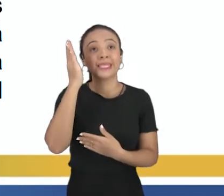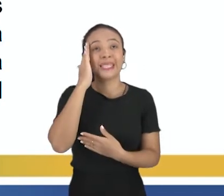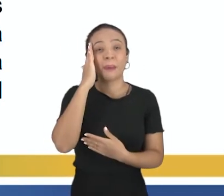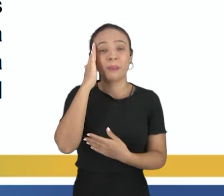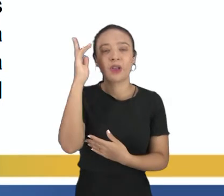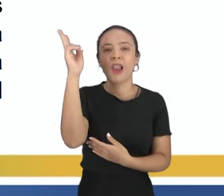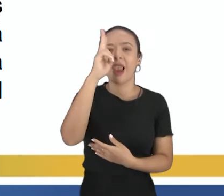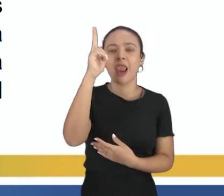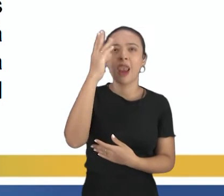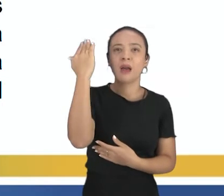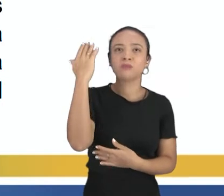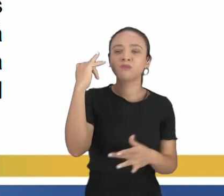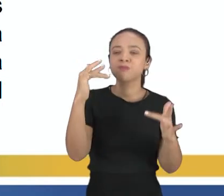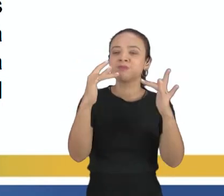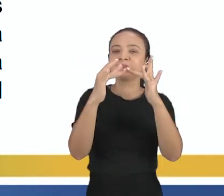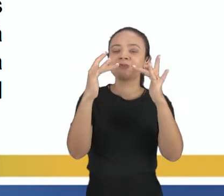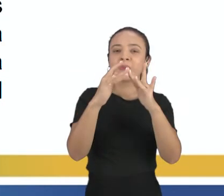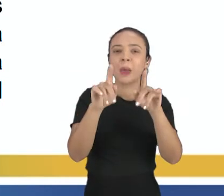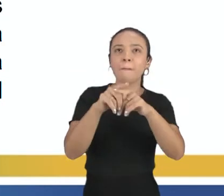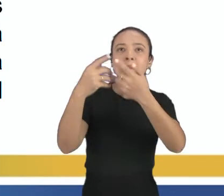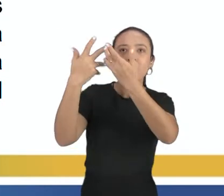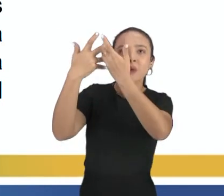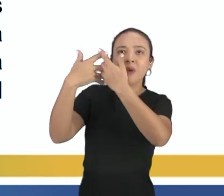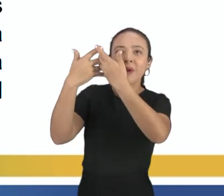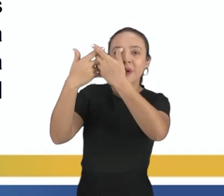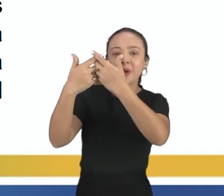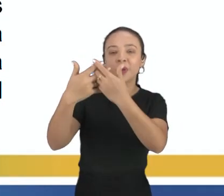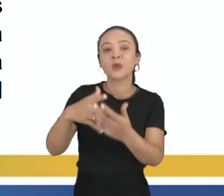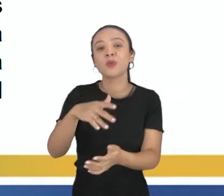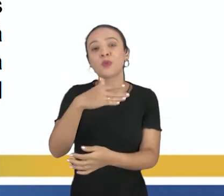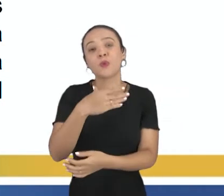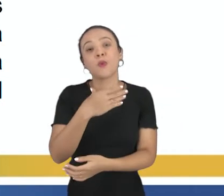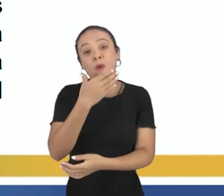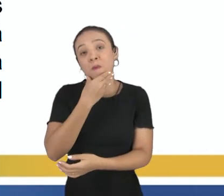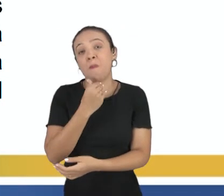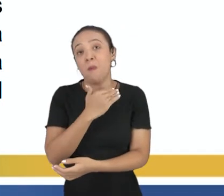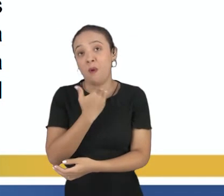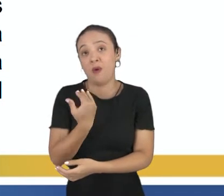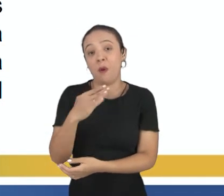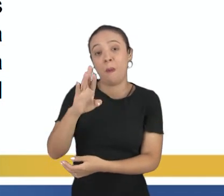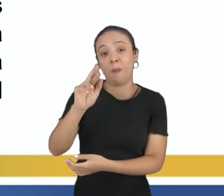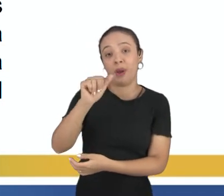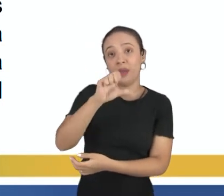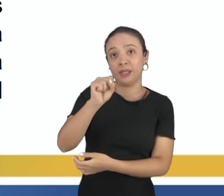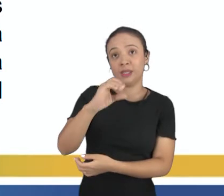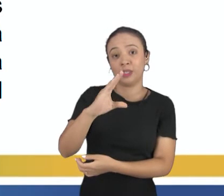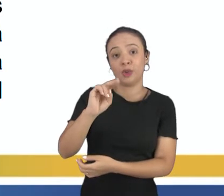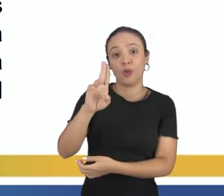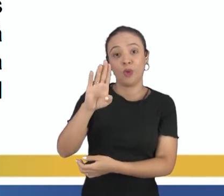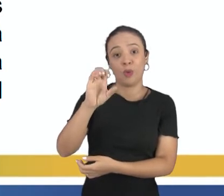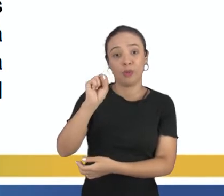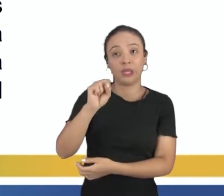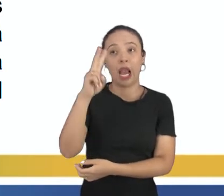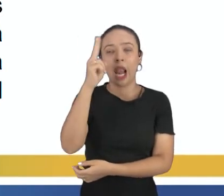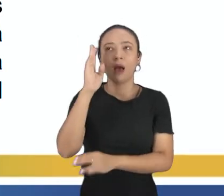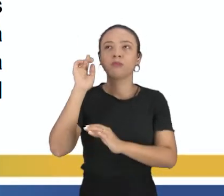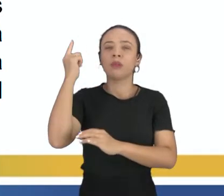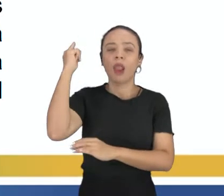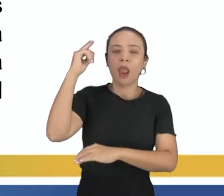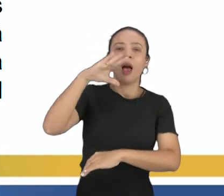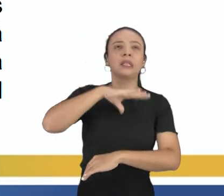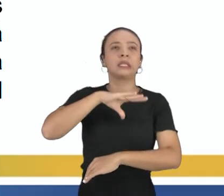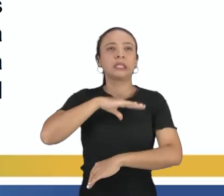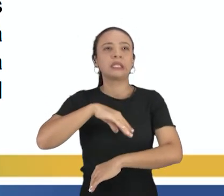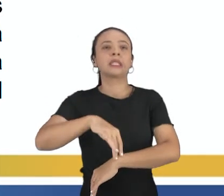com as lembranças e reflexões do defunto autor Brás Cubas, somos direcionados à cidade do Rio de Janeiro no final